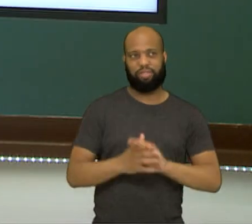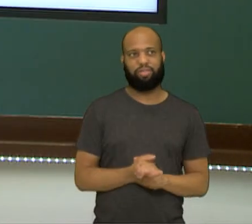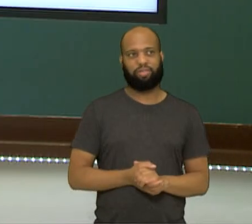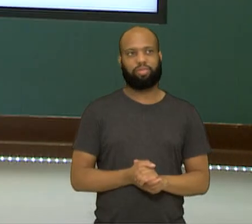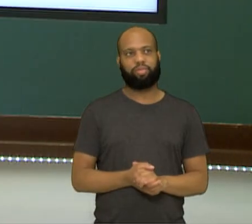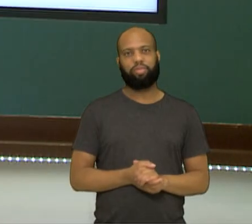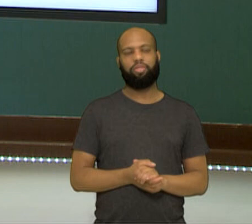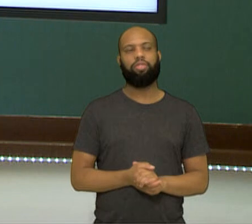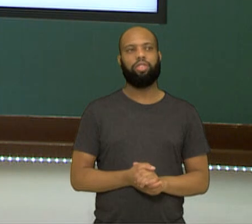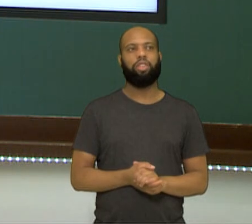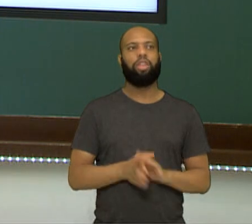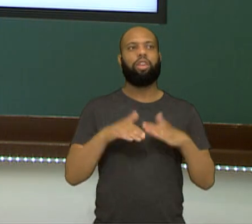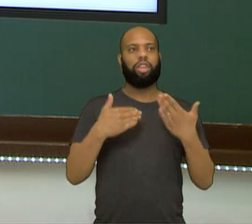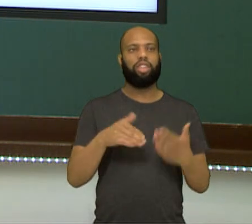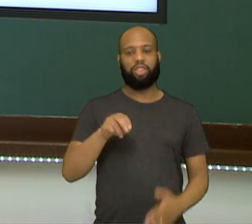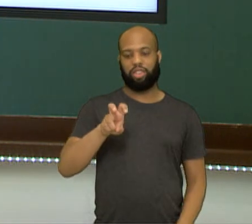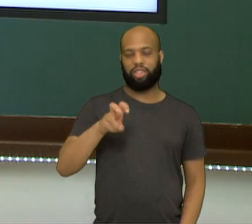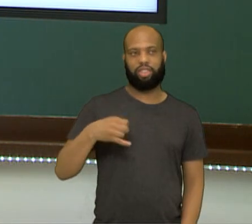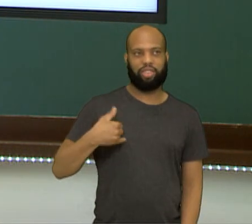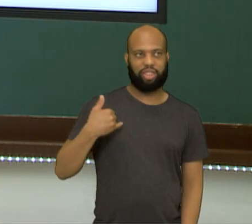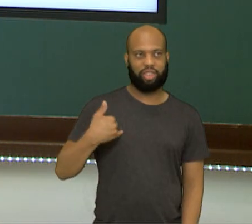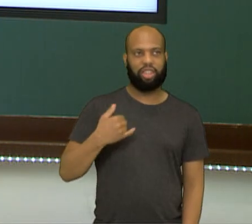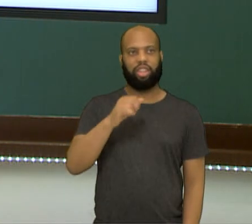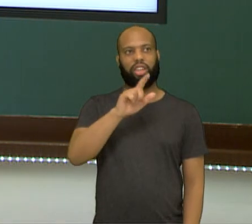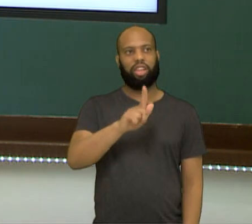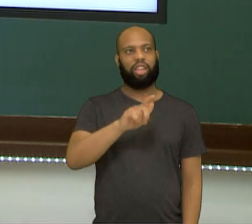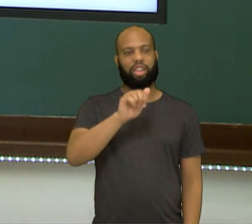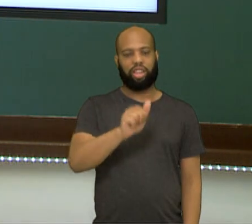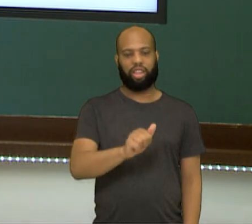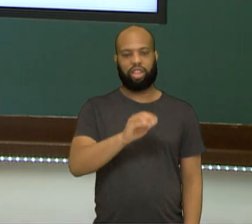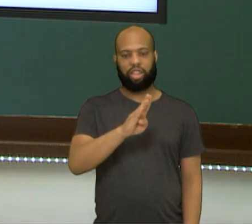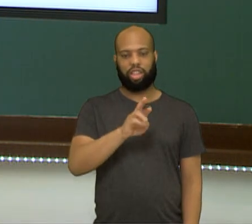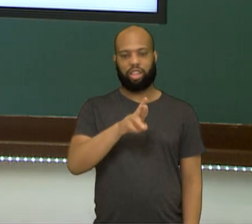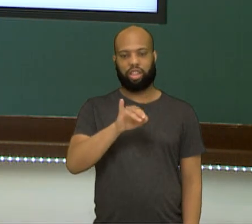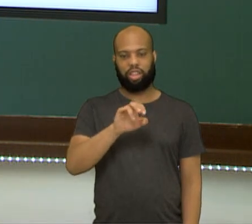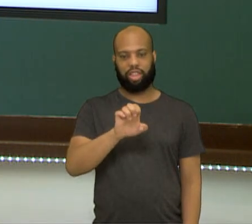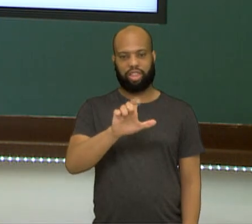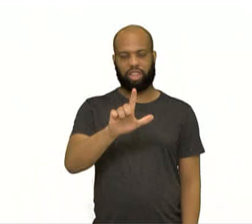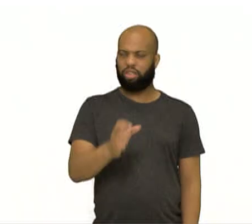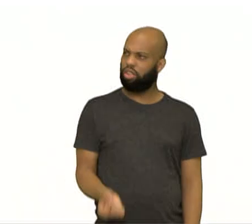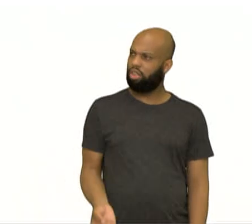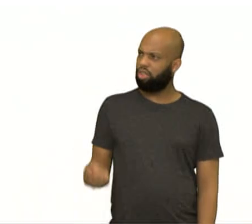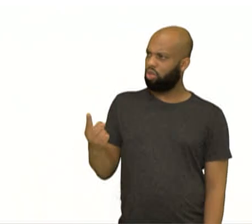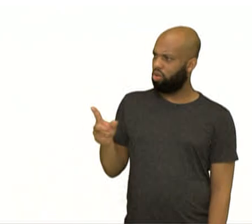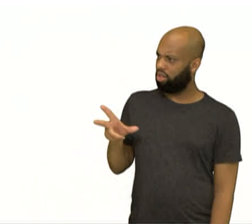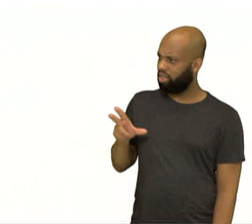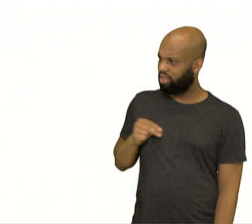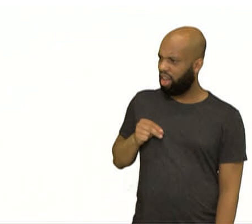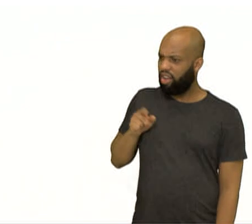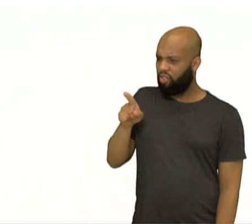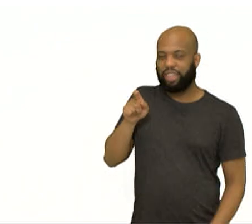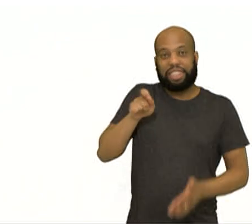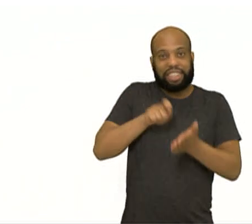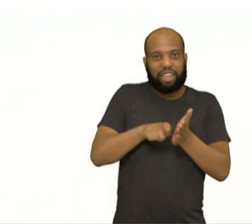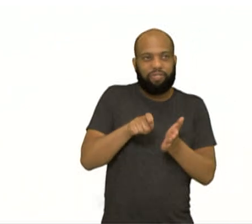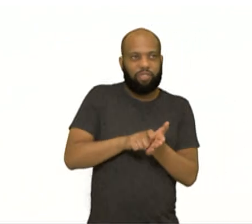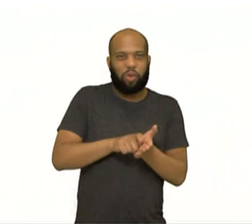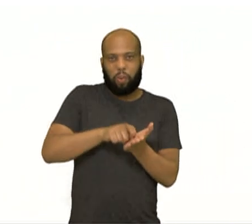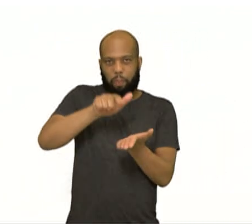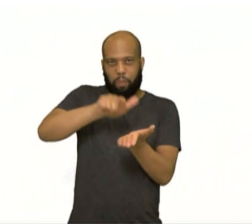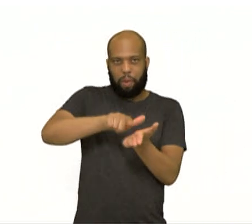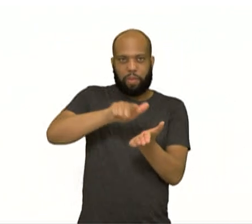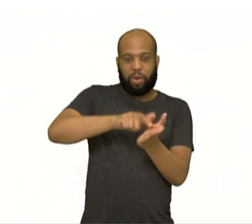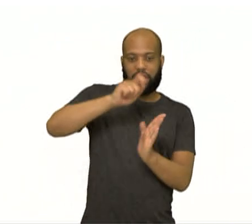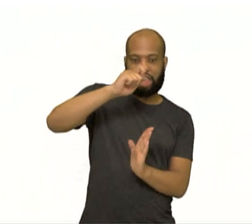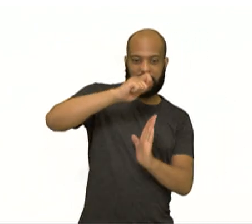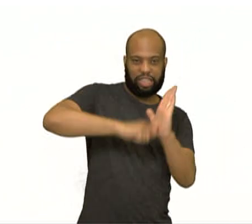pelo menininho. Então, com 5 anos, Gabriel Luca deixou a mãe estupefata ao escrever um bilhete e assinar